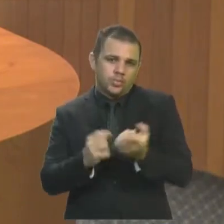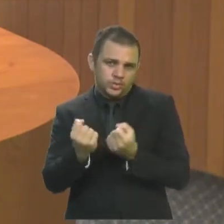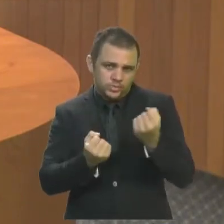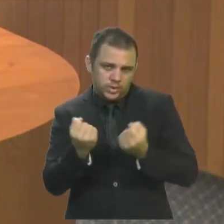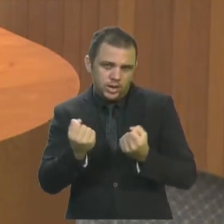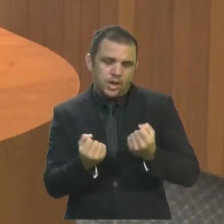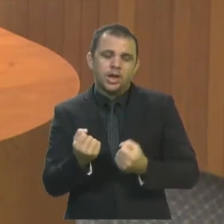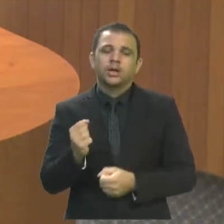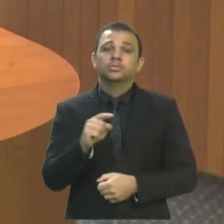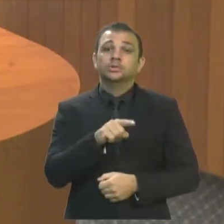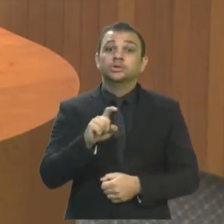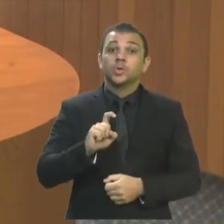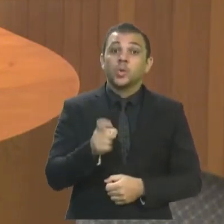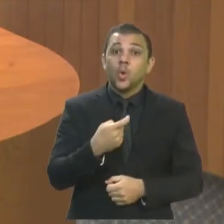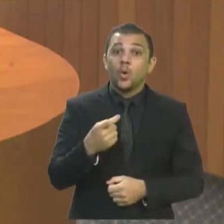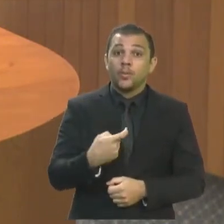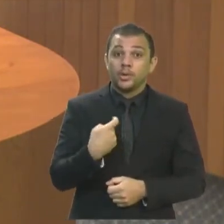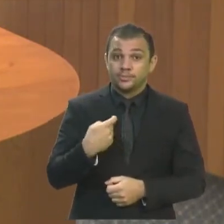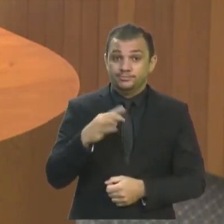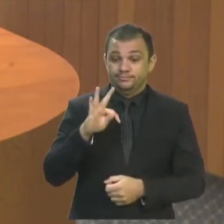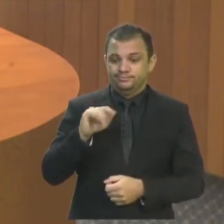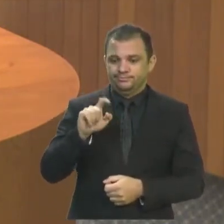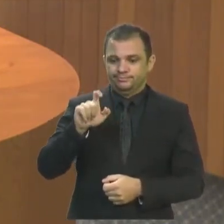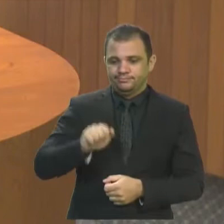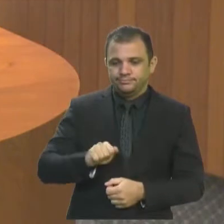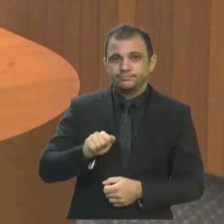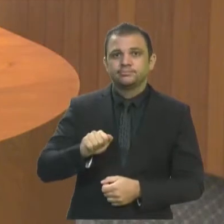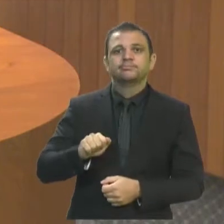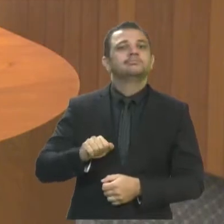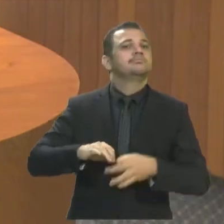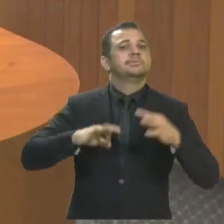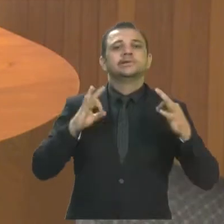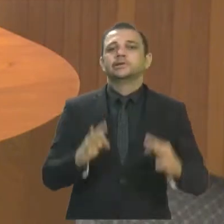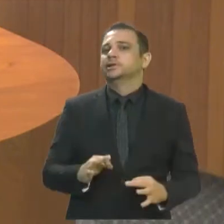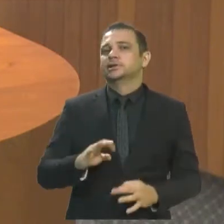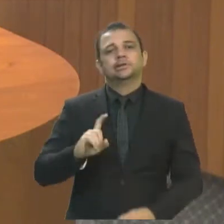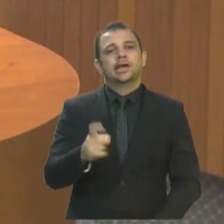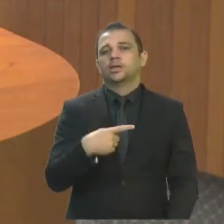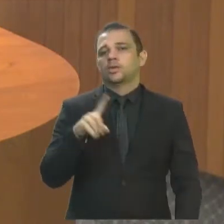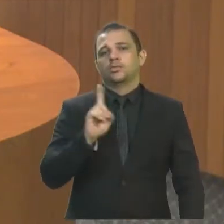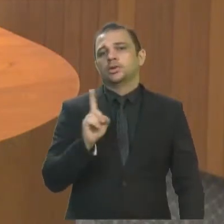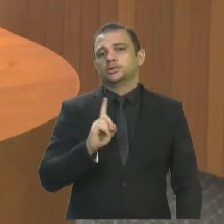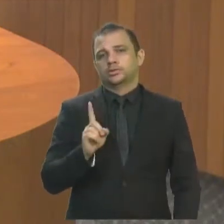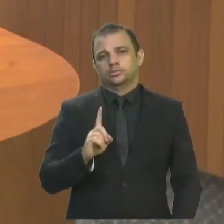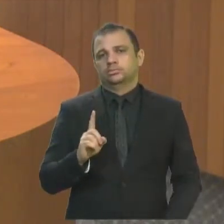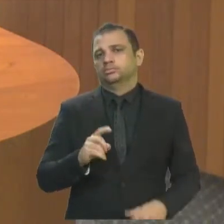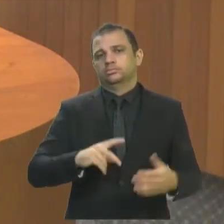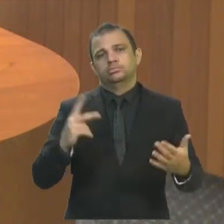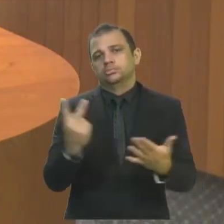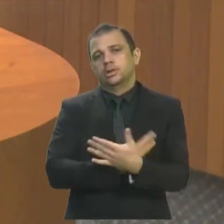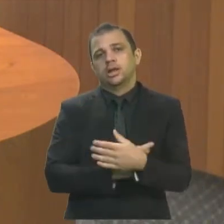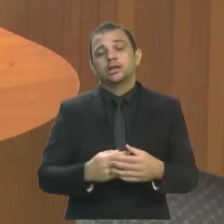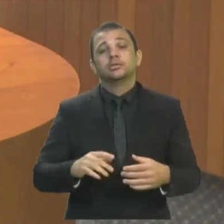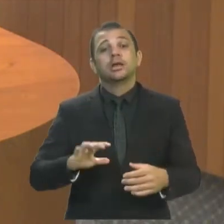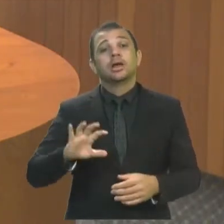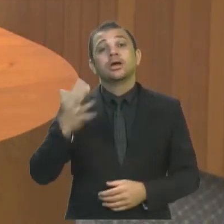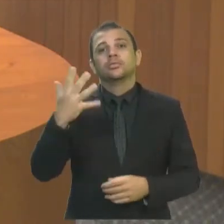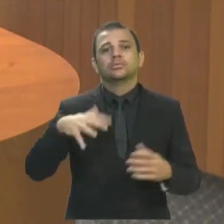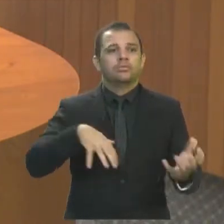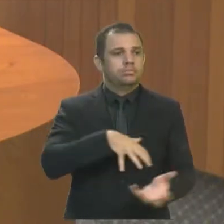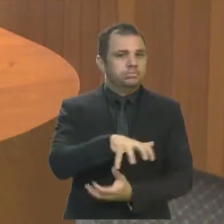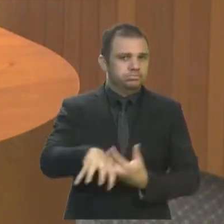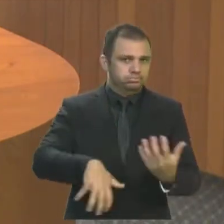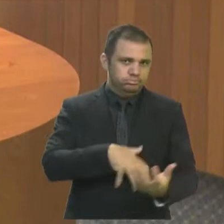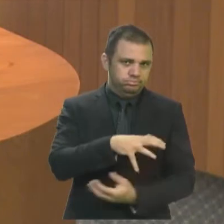de taxas que não deveriam estar sendo cobradas dessa forma. Isso tem causado uma verdadeira pavorosa